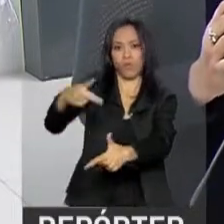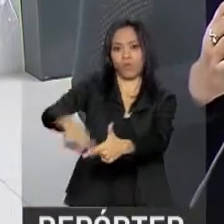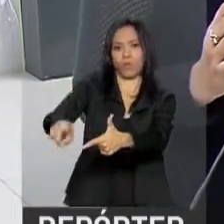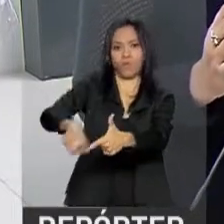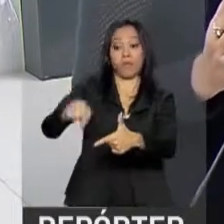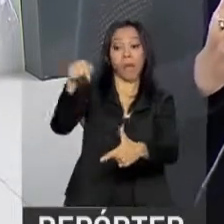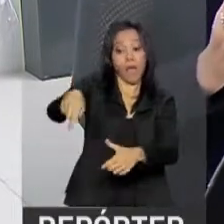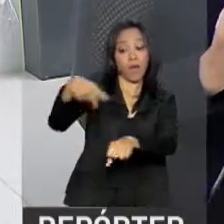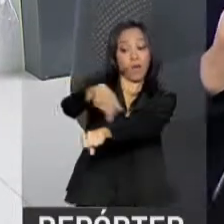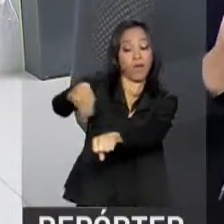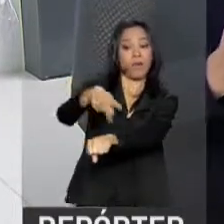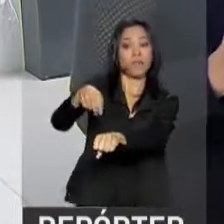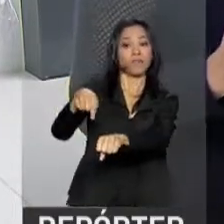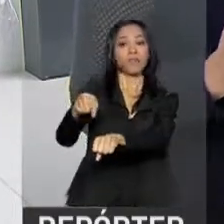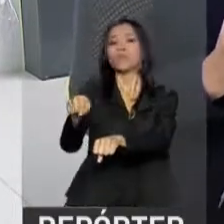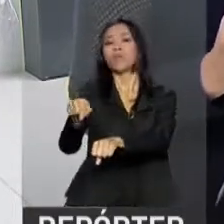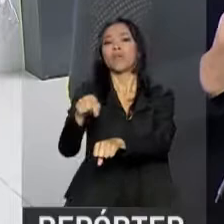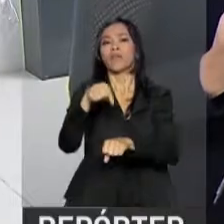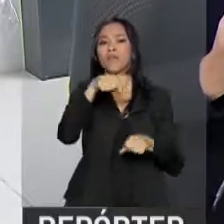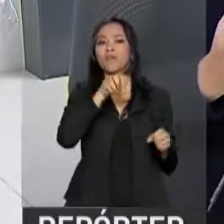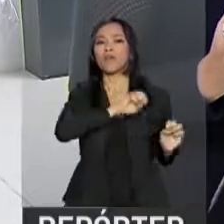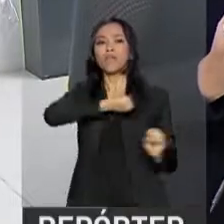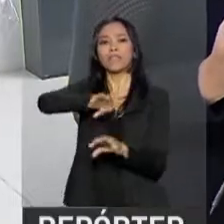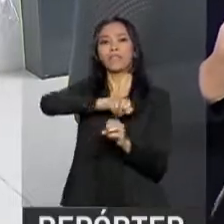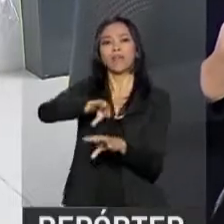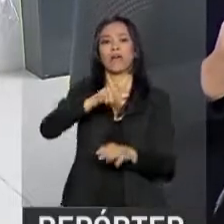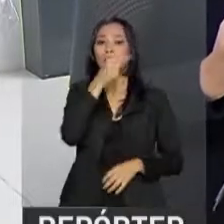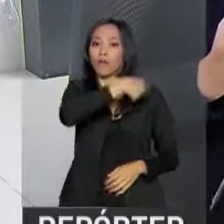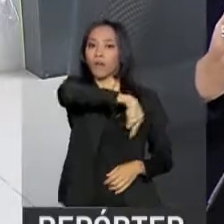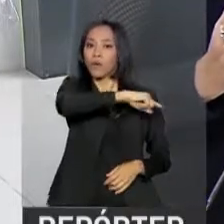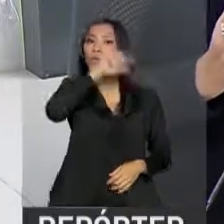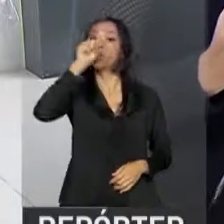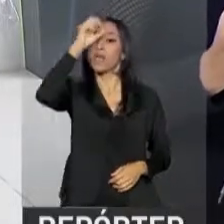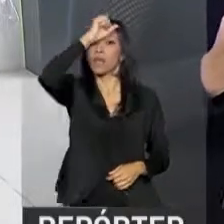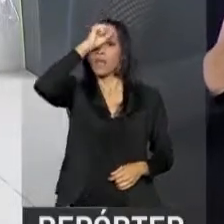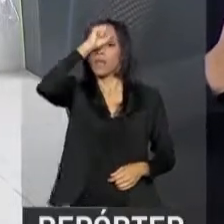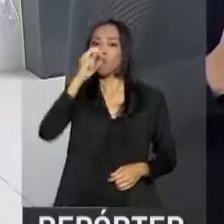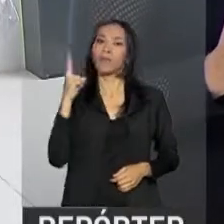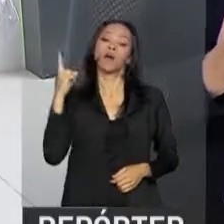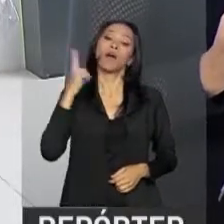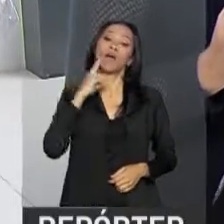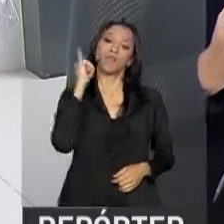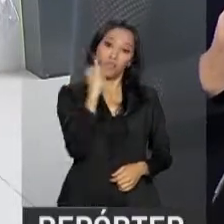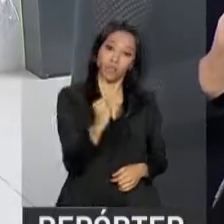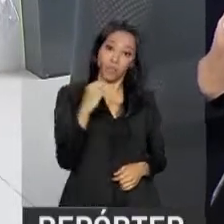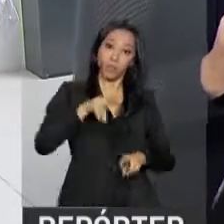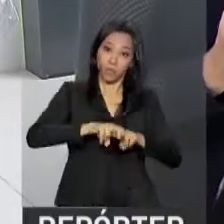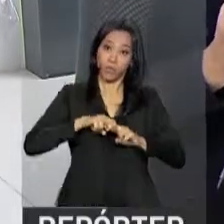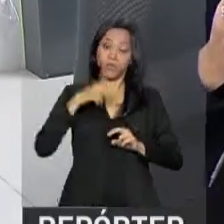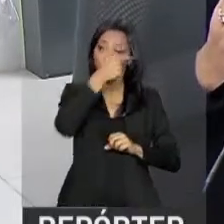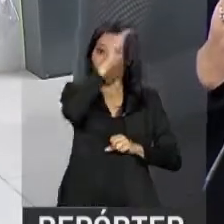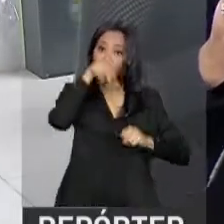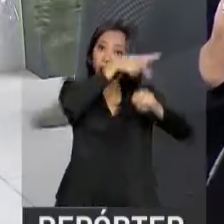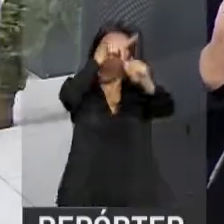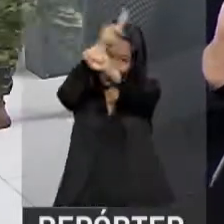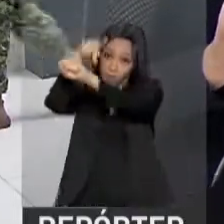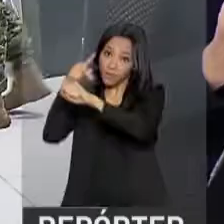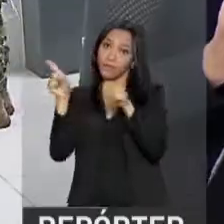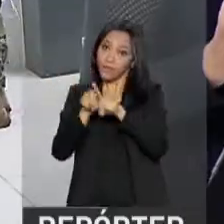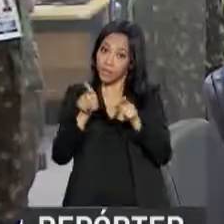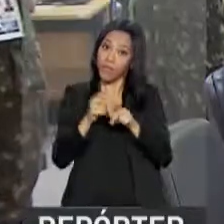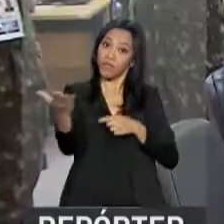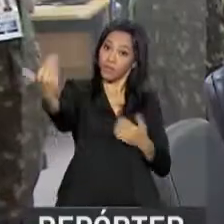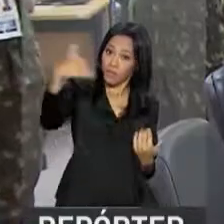tem a ensinar com o que aprendeu no haiti por isso militares de outros 14 países também participam do exercício aqui em